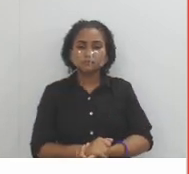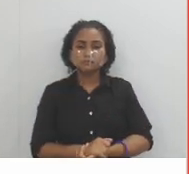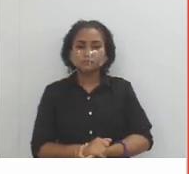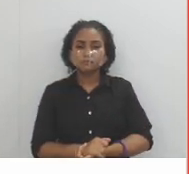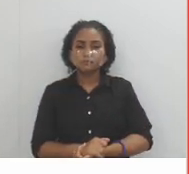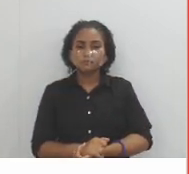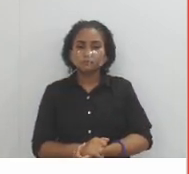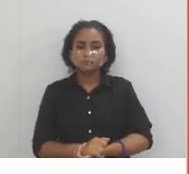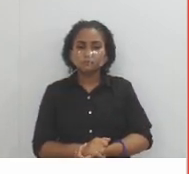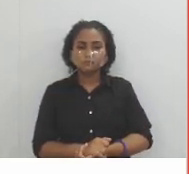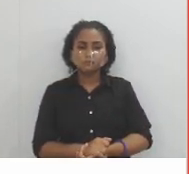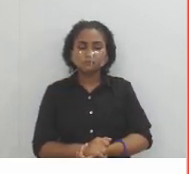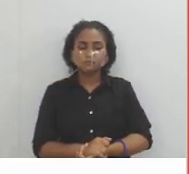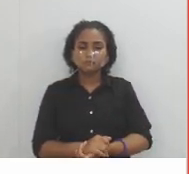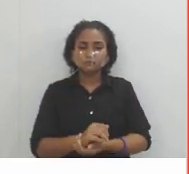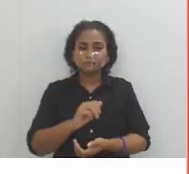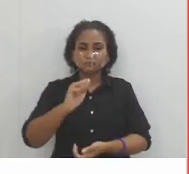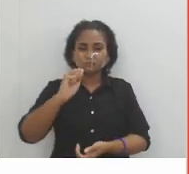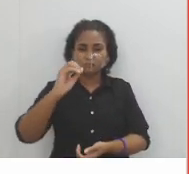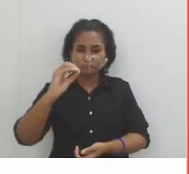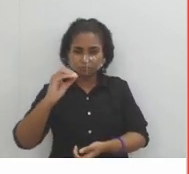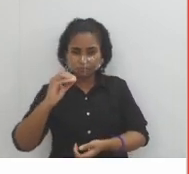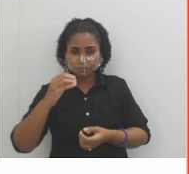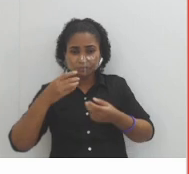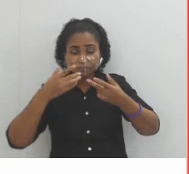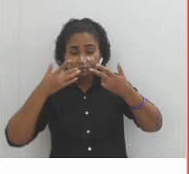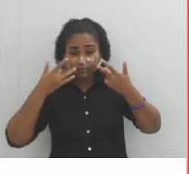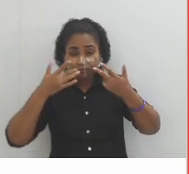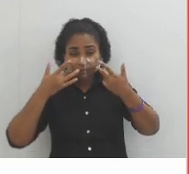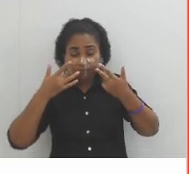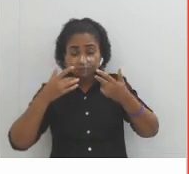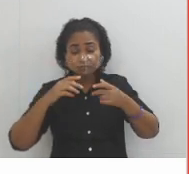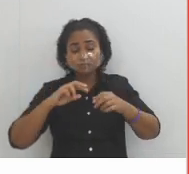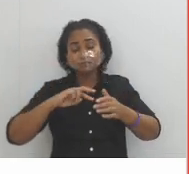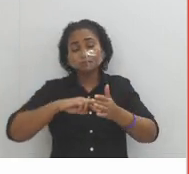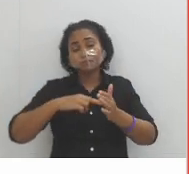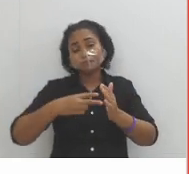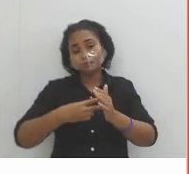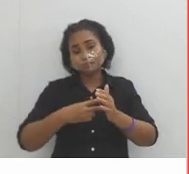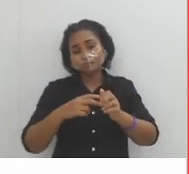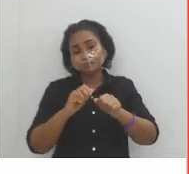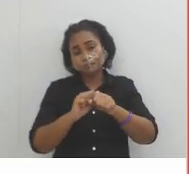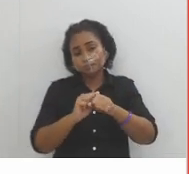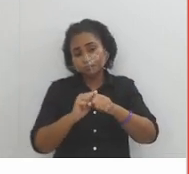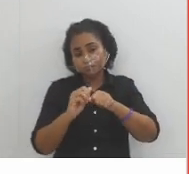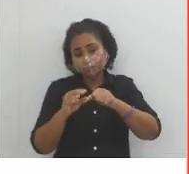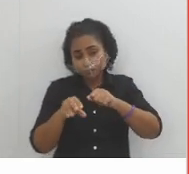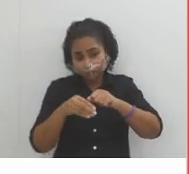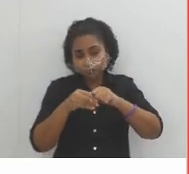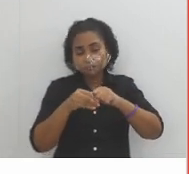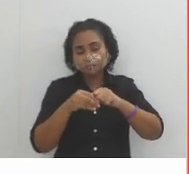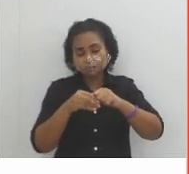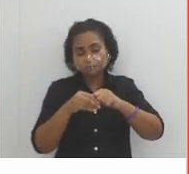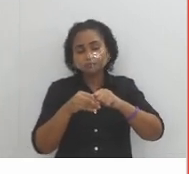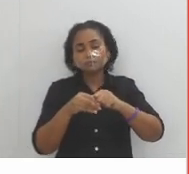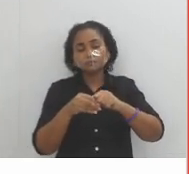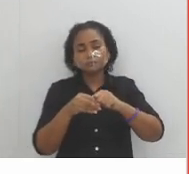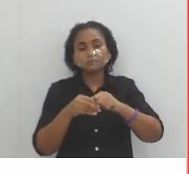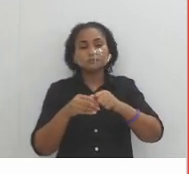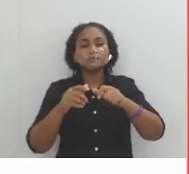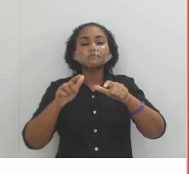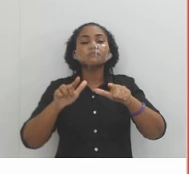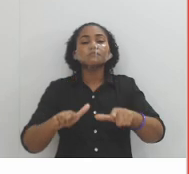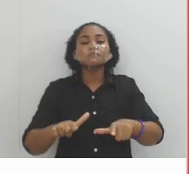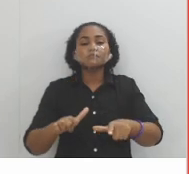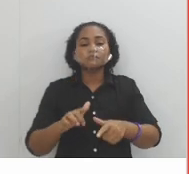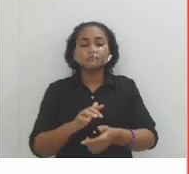Essa expressão ao teatro, ele é um adjunto adverbial de lugar, tá certo? Então, o